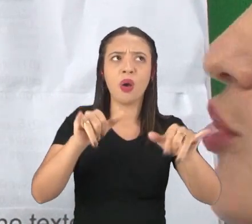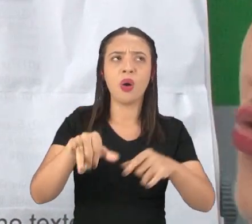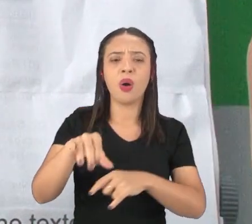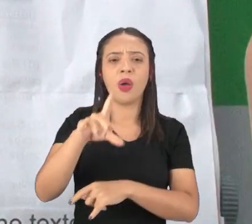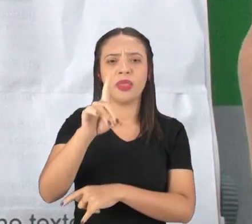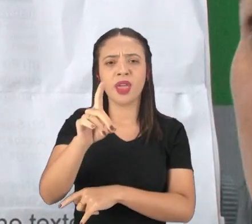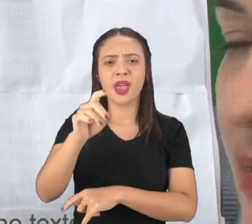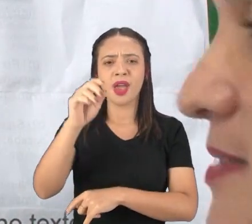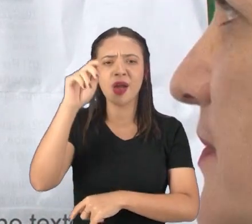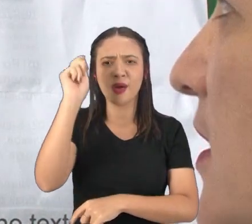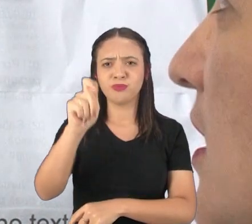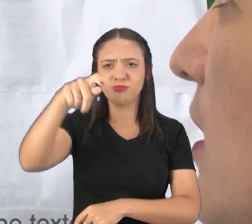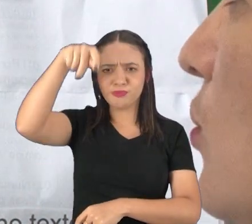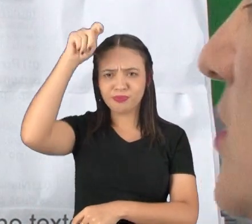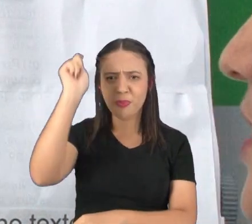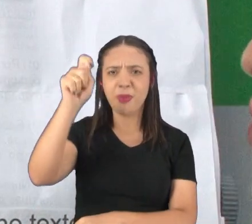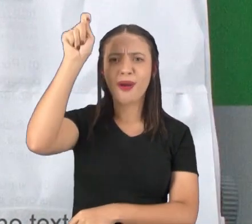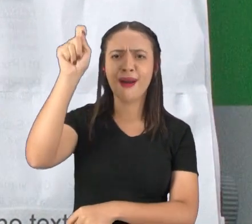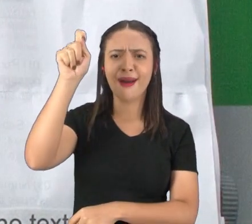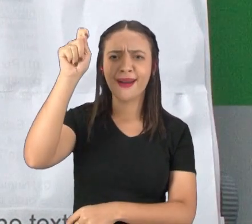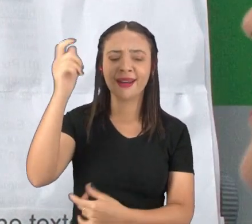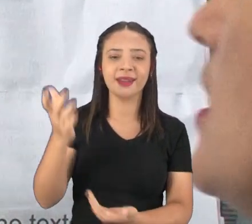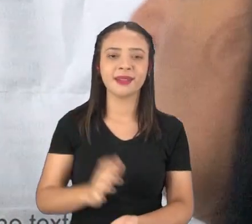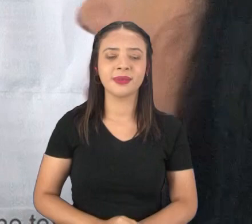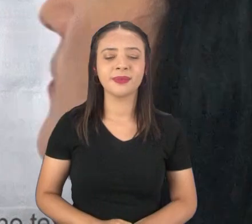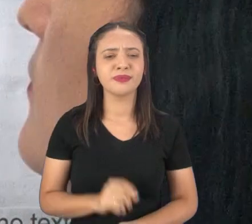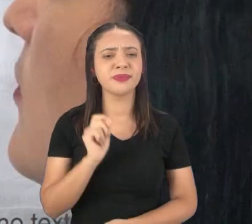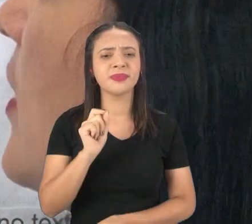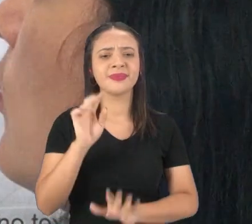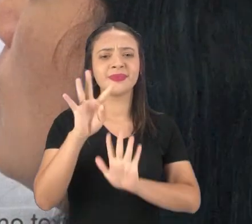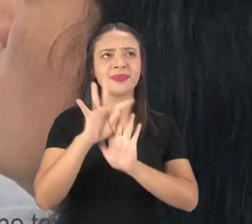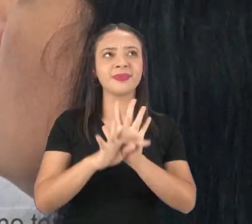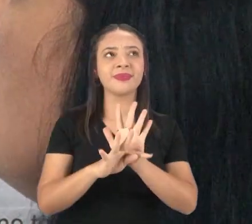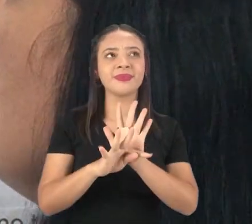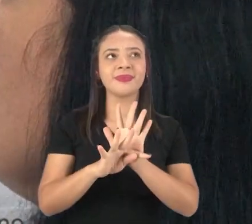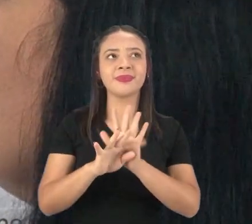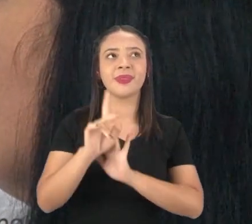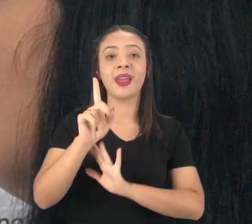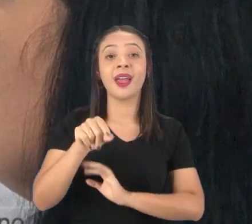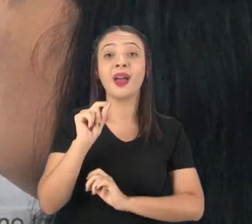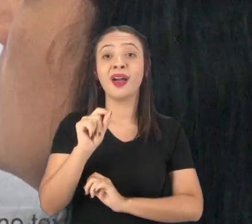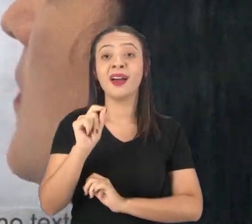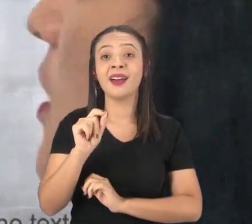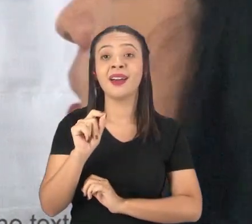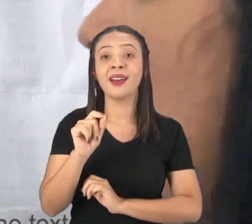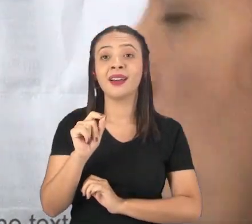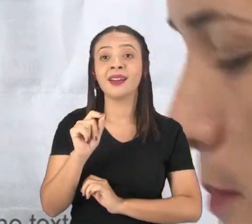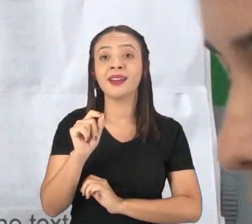D, um conto de fadas. O texto é o que aqui? É um